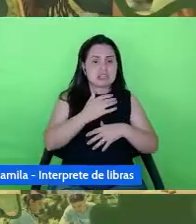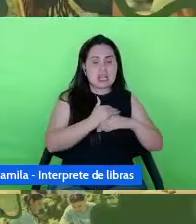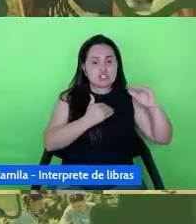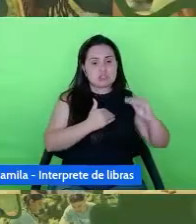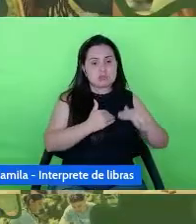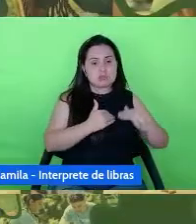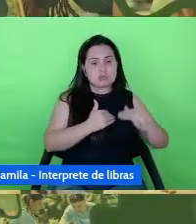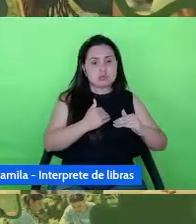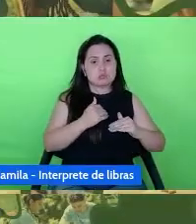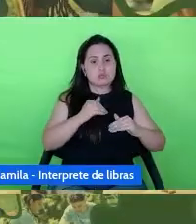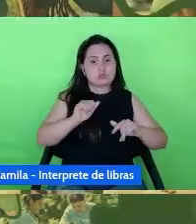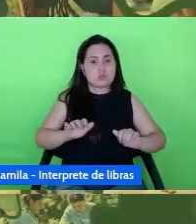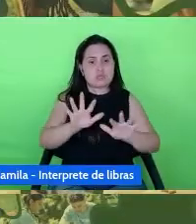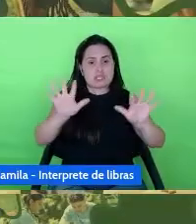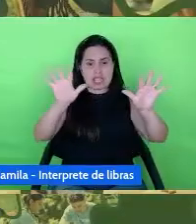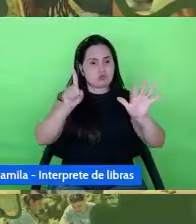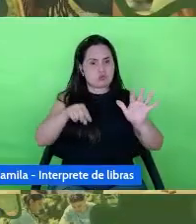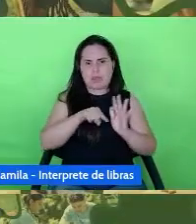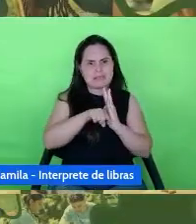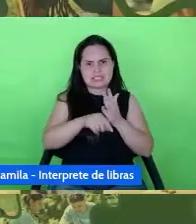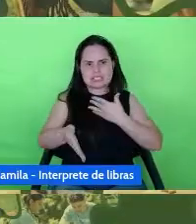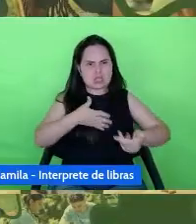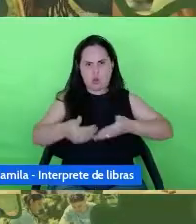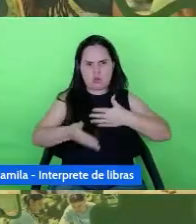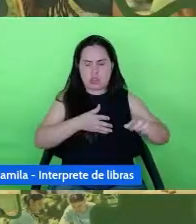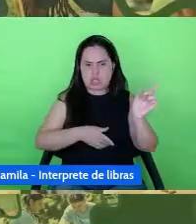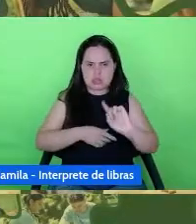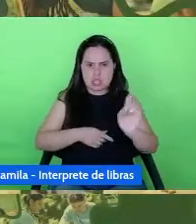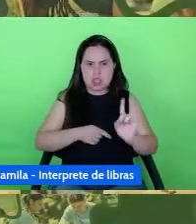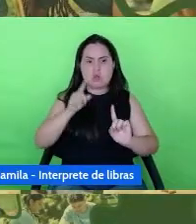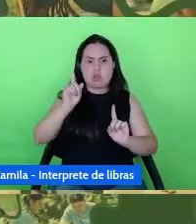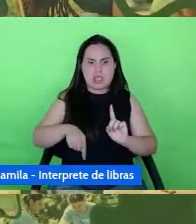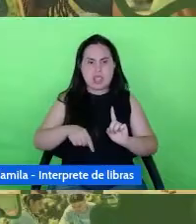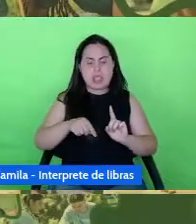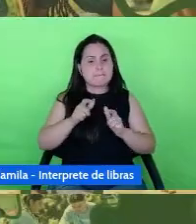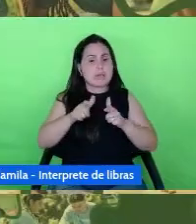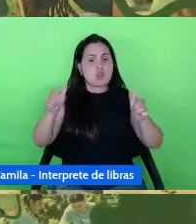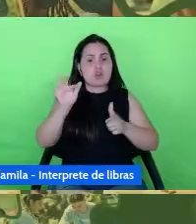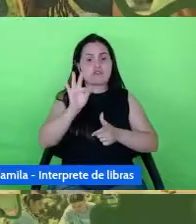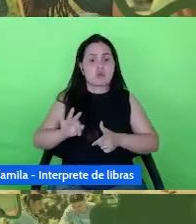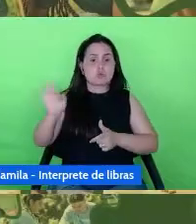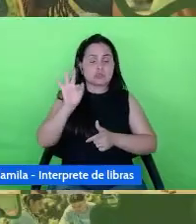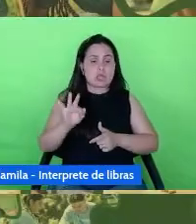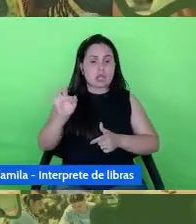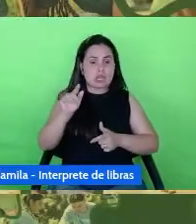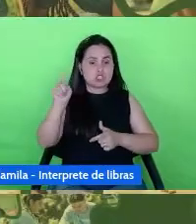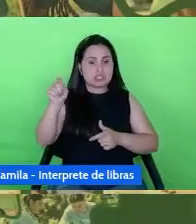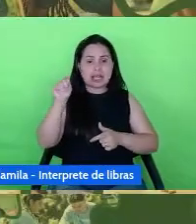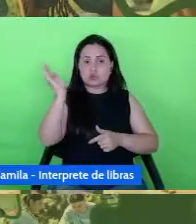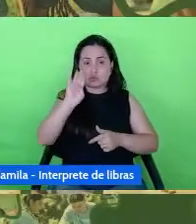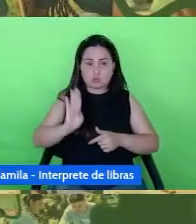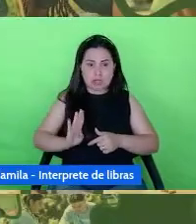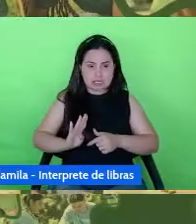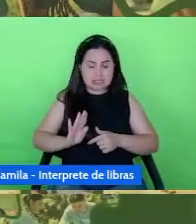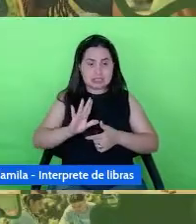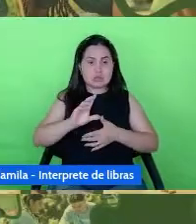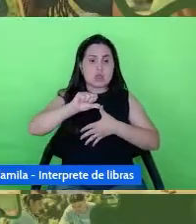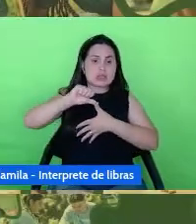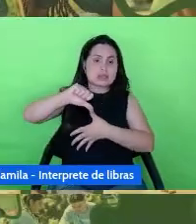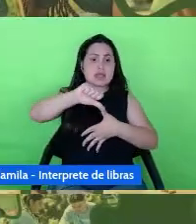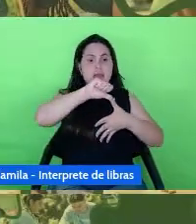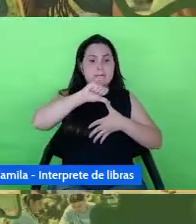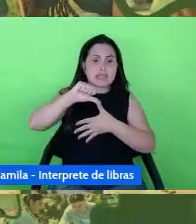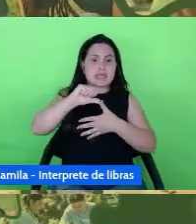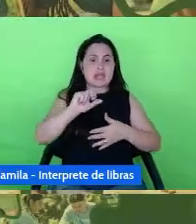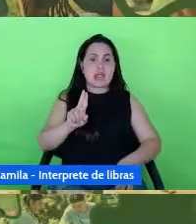ar. Isso não é pesquisa qualquer, não. Isso é pesquisa feita por uma das maiores universidades do Brasil, da América Latina e do mundo, a